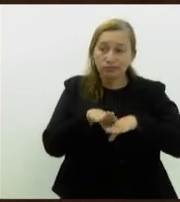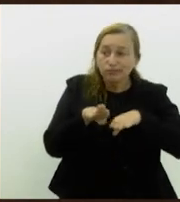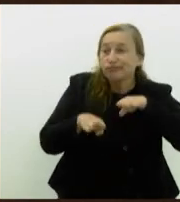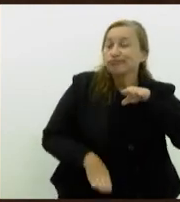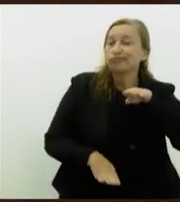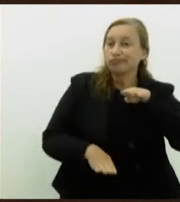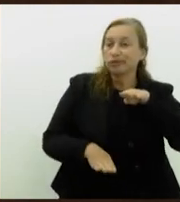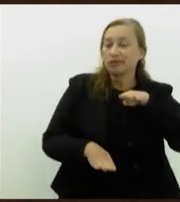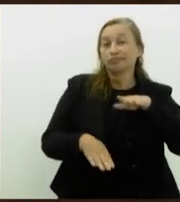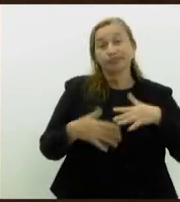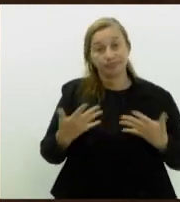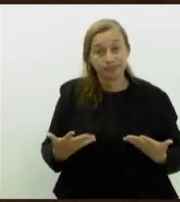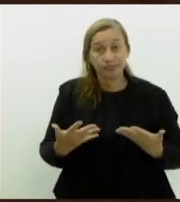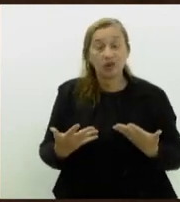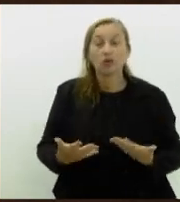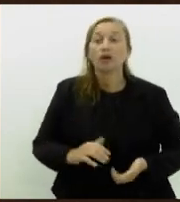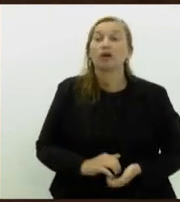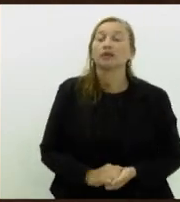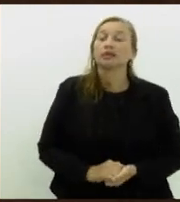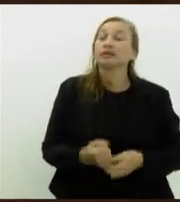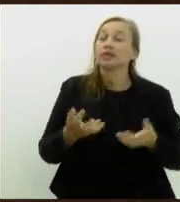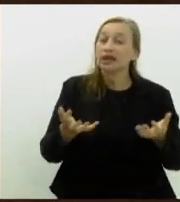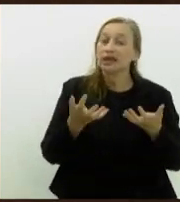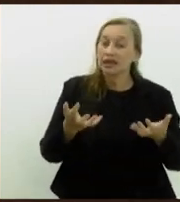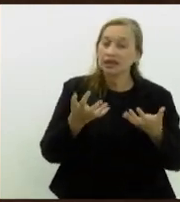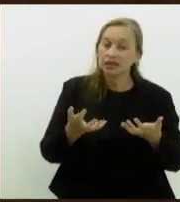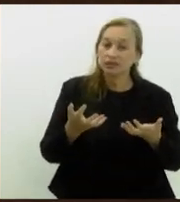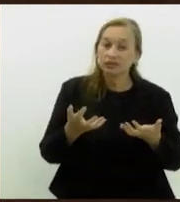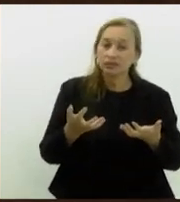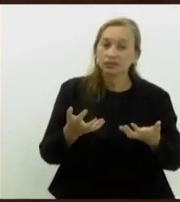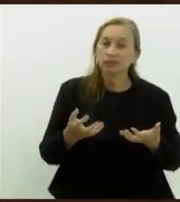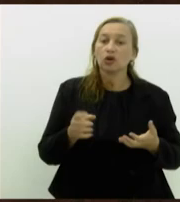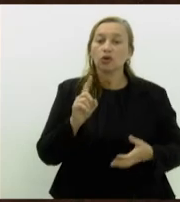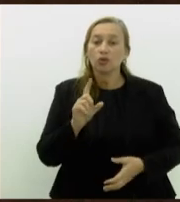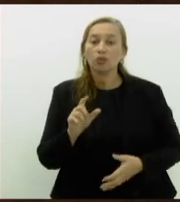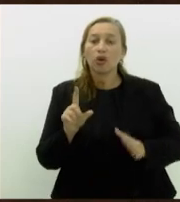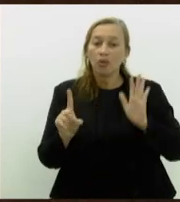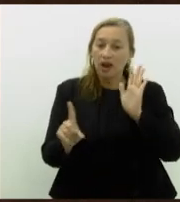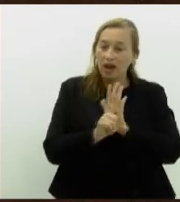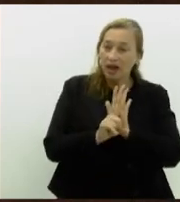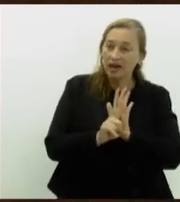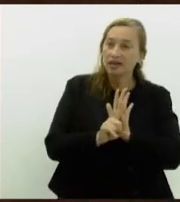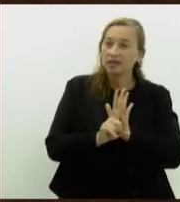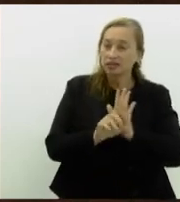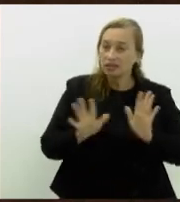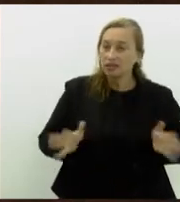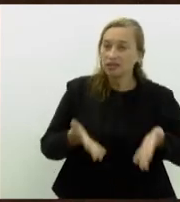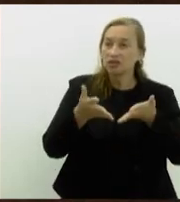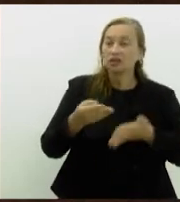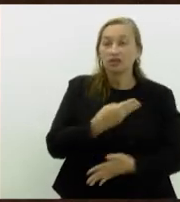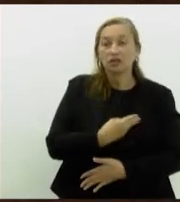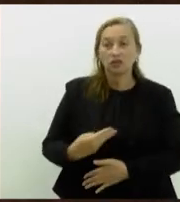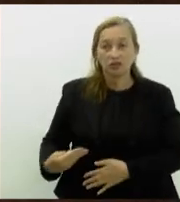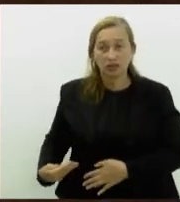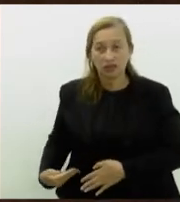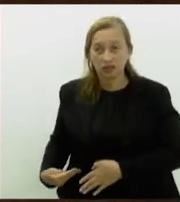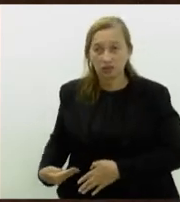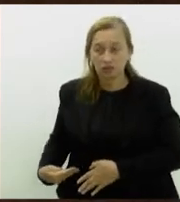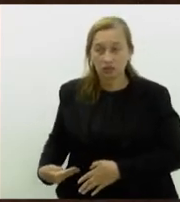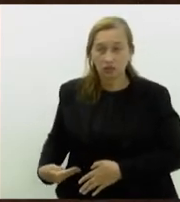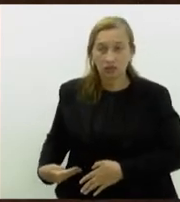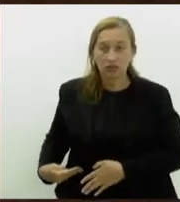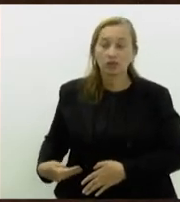listado? Então, queremos, como é uma lei de iniciativa do governador,